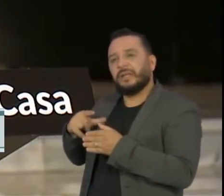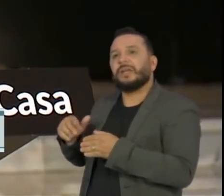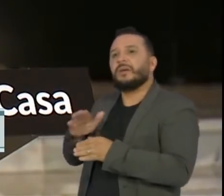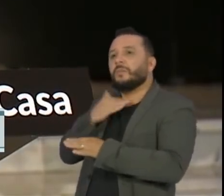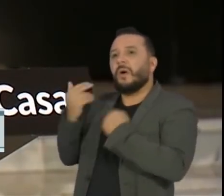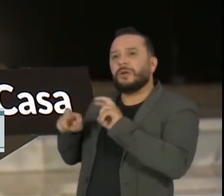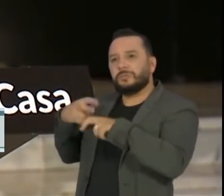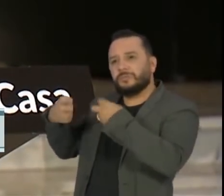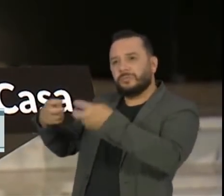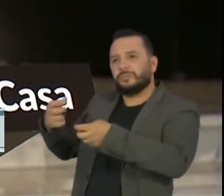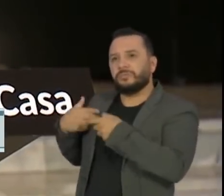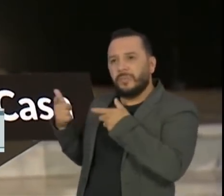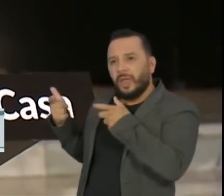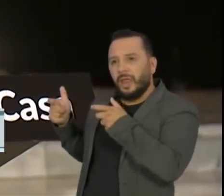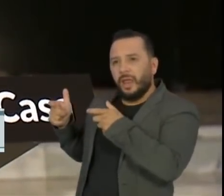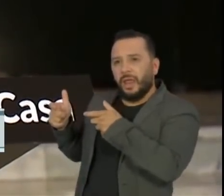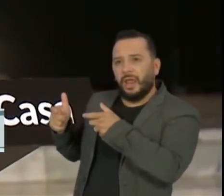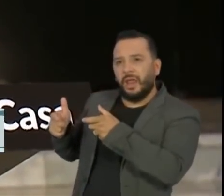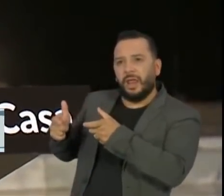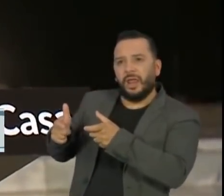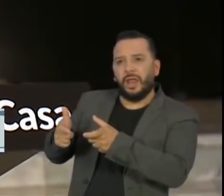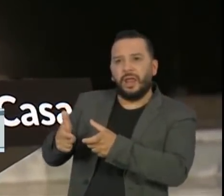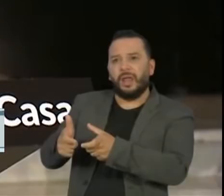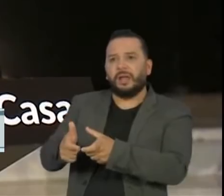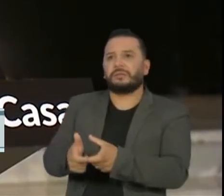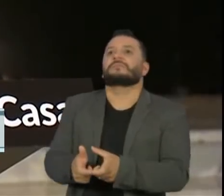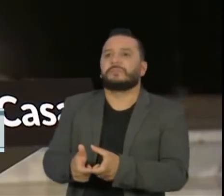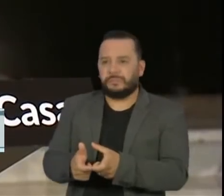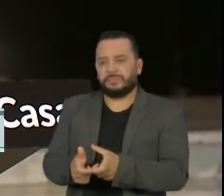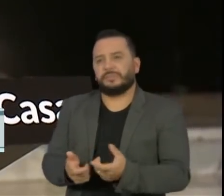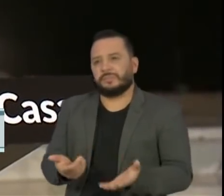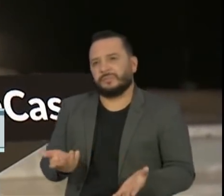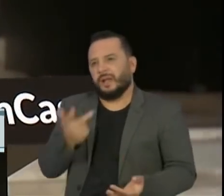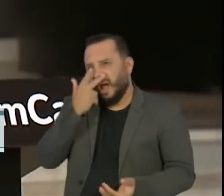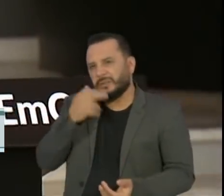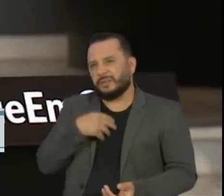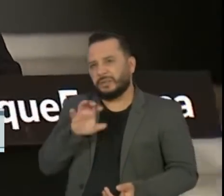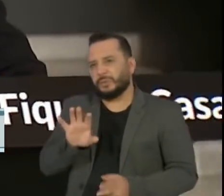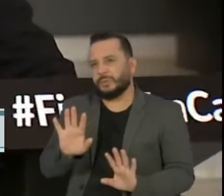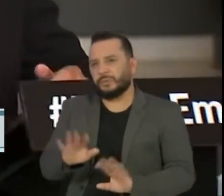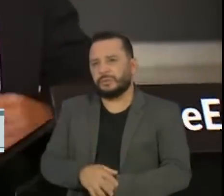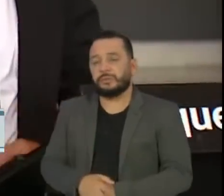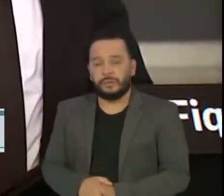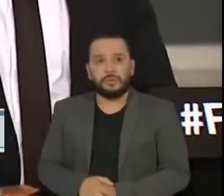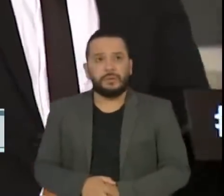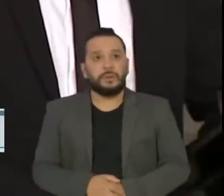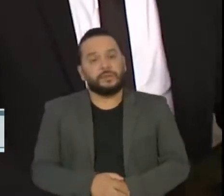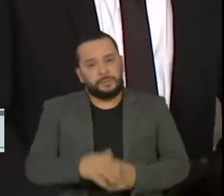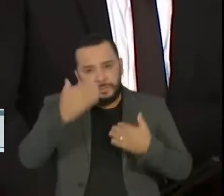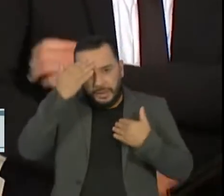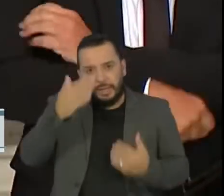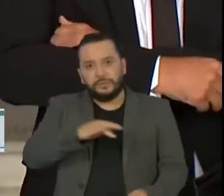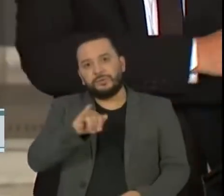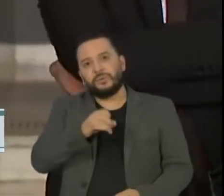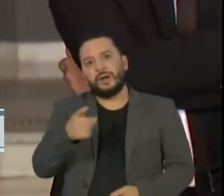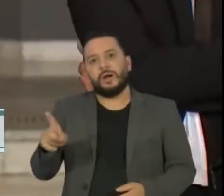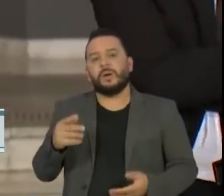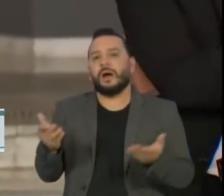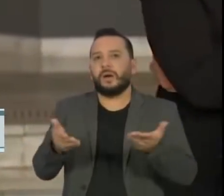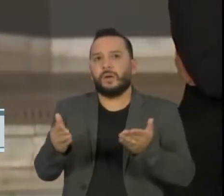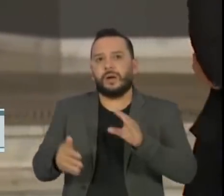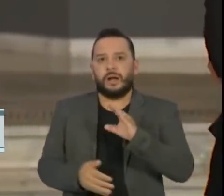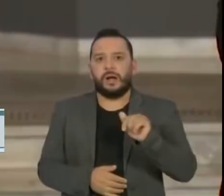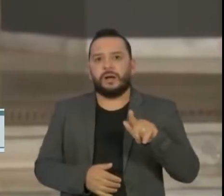de óbitos. Acho que é isso, governador. Obrigado, João Gabardo, coordenador executivo do Comitê de Saúde. Agora os comentários do Dr.